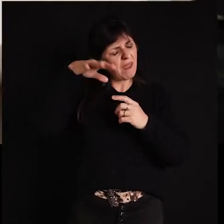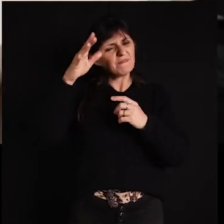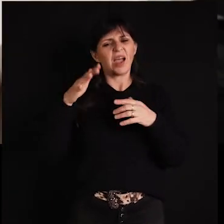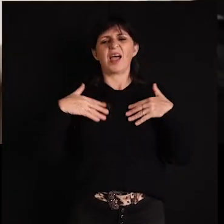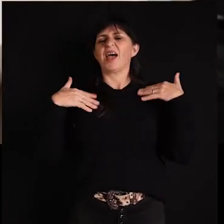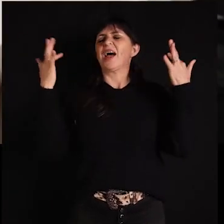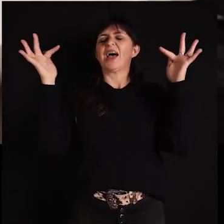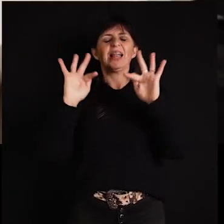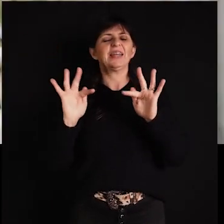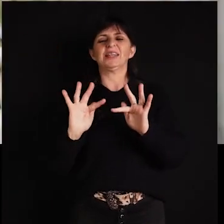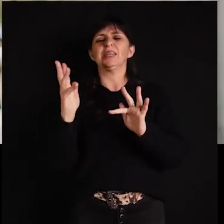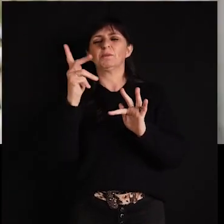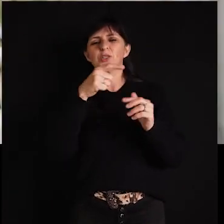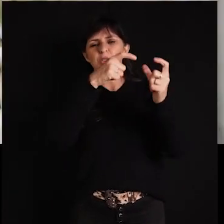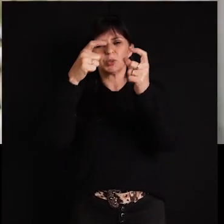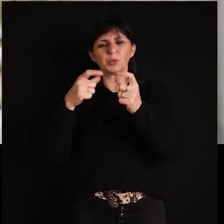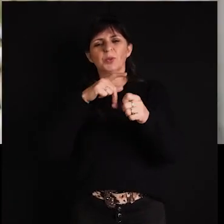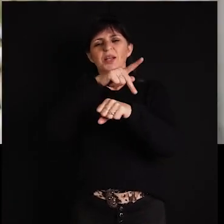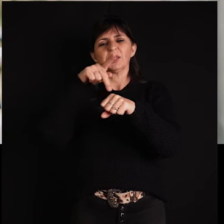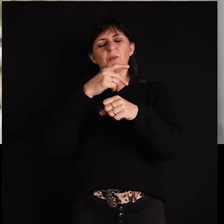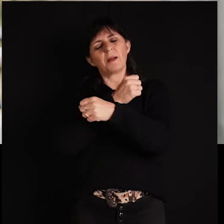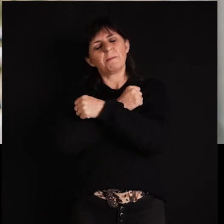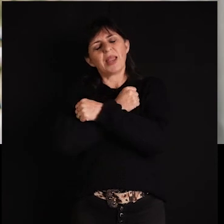os cantos desse país. Muito obrigado, um